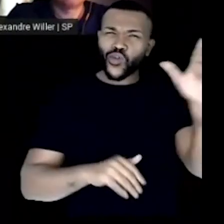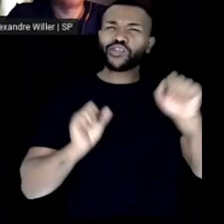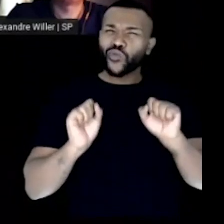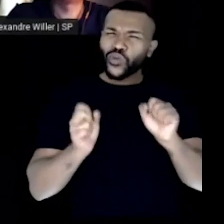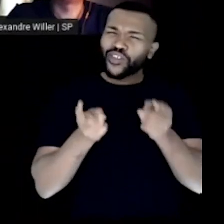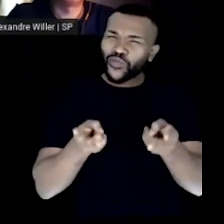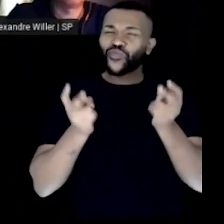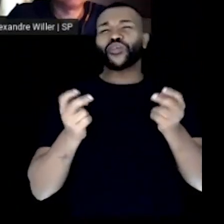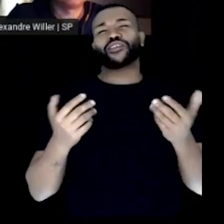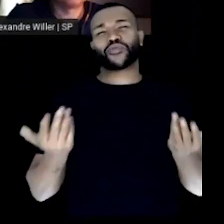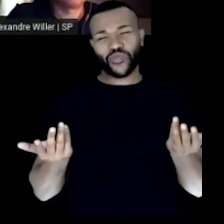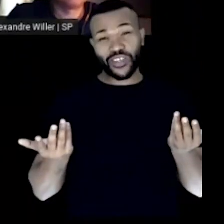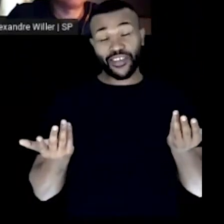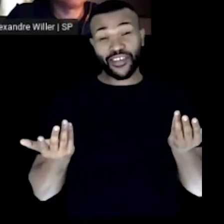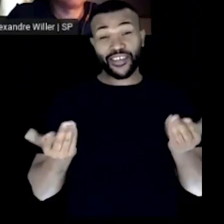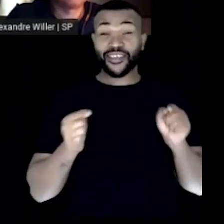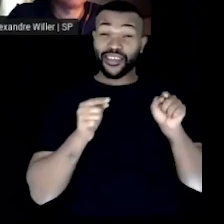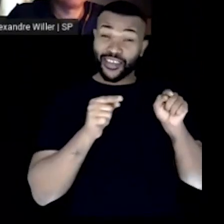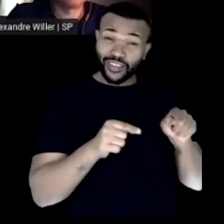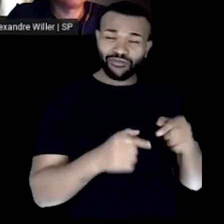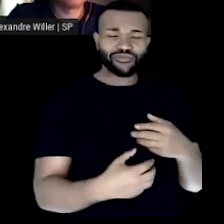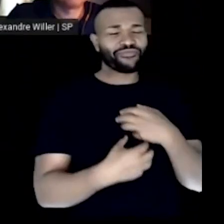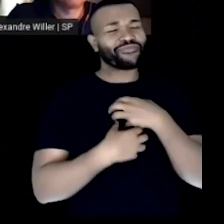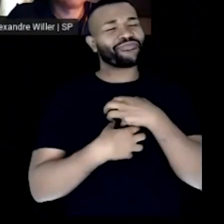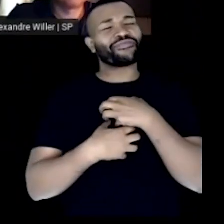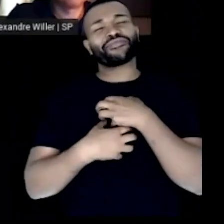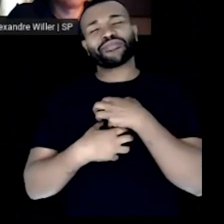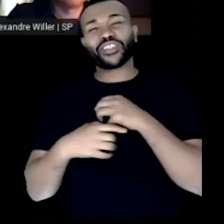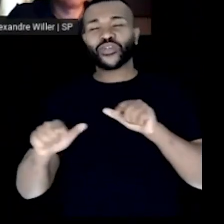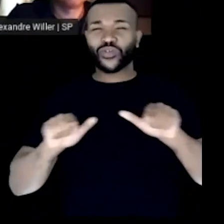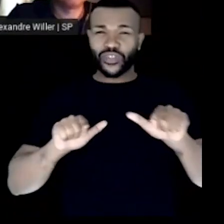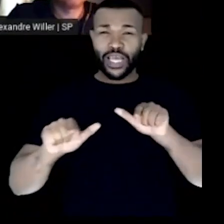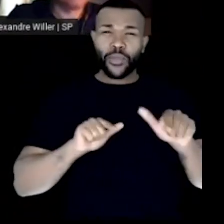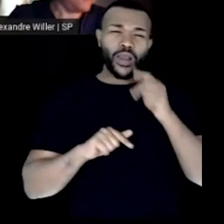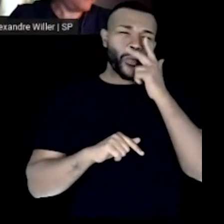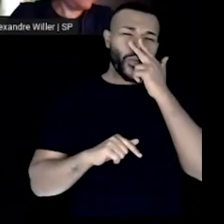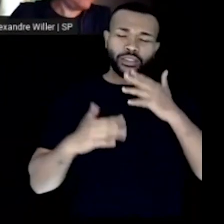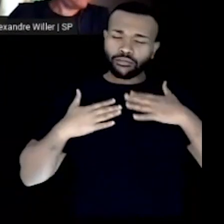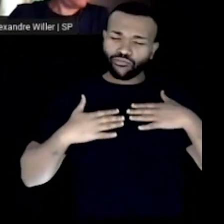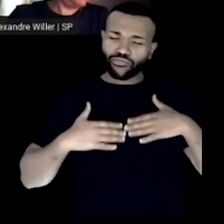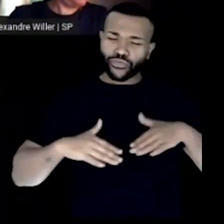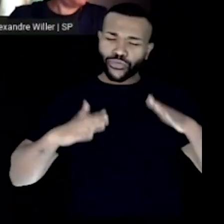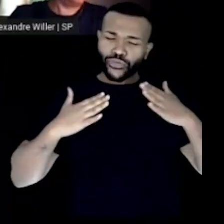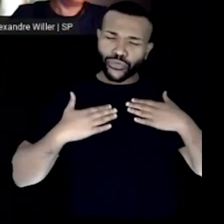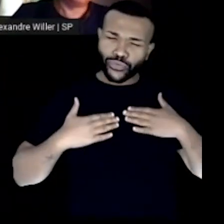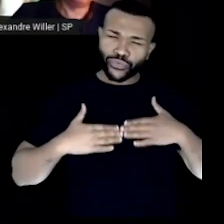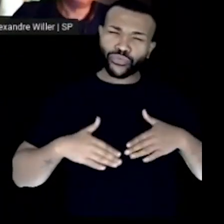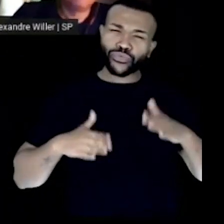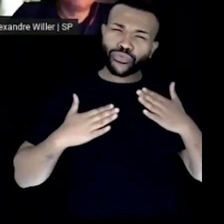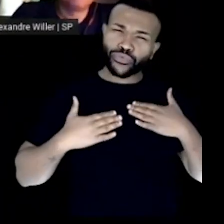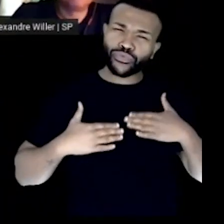que outra possa ser percebida, né? Então, me sinto fazendo esse trabalho de formiguinha